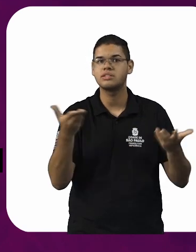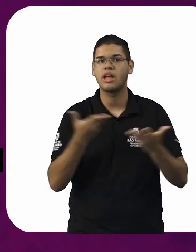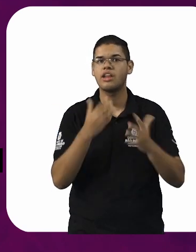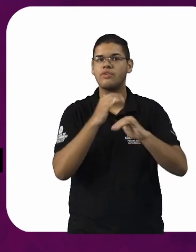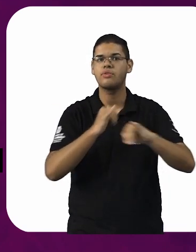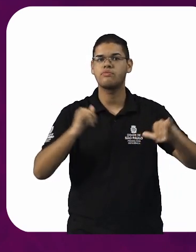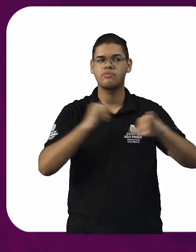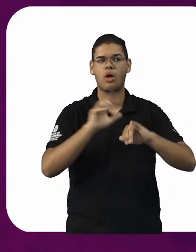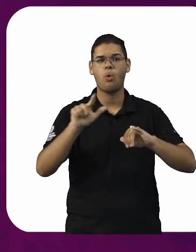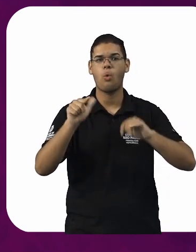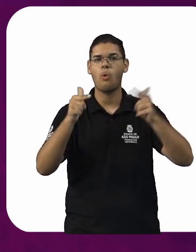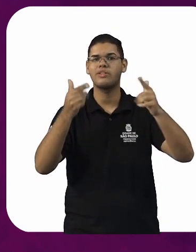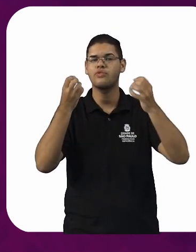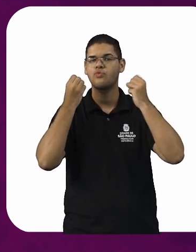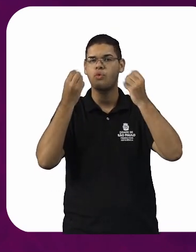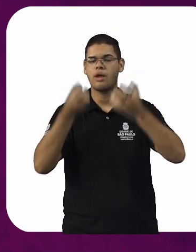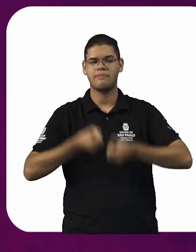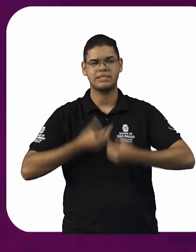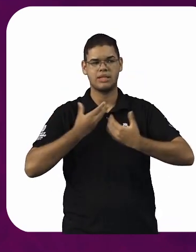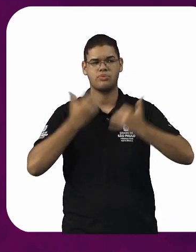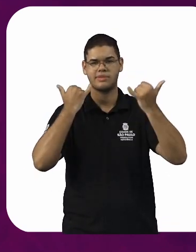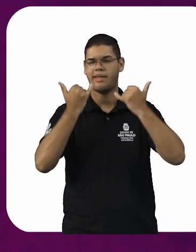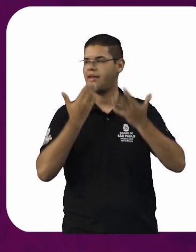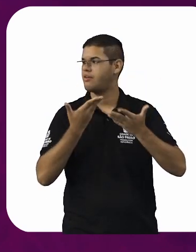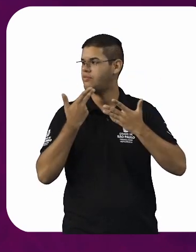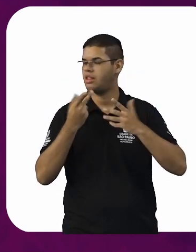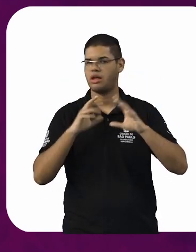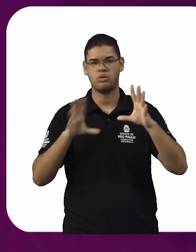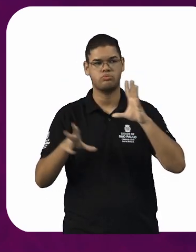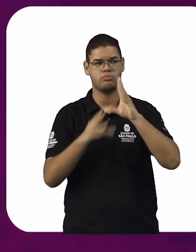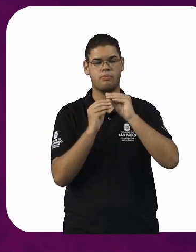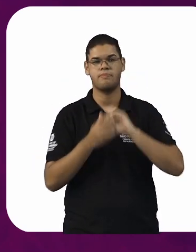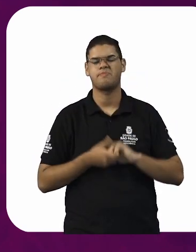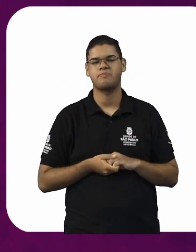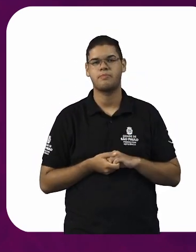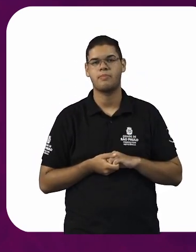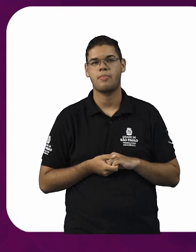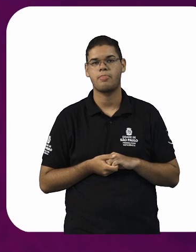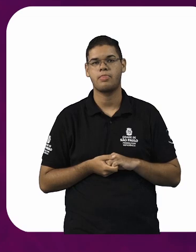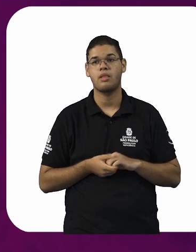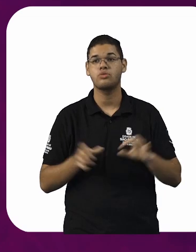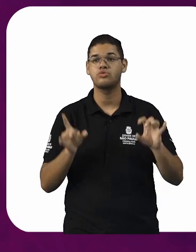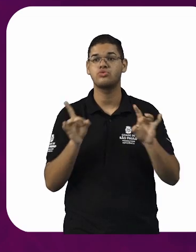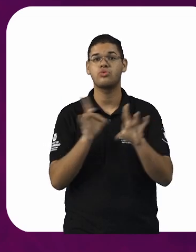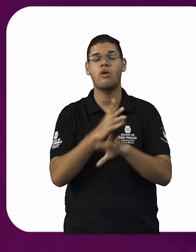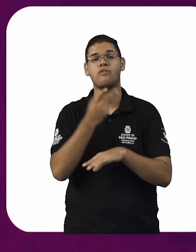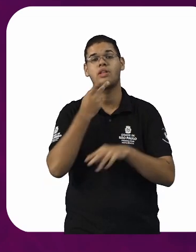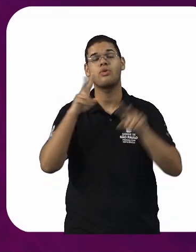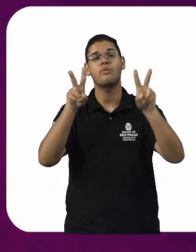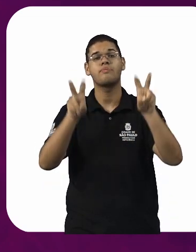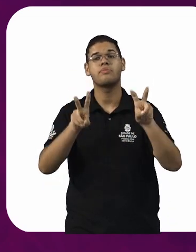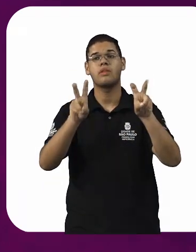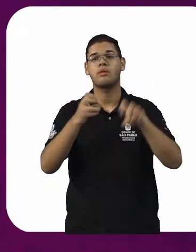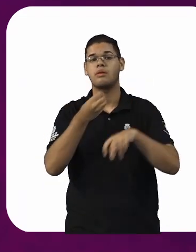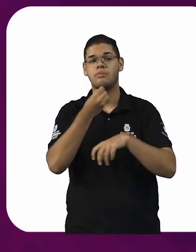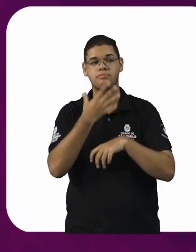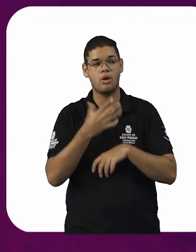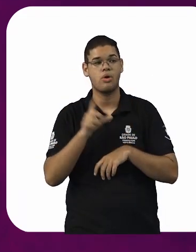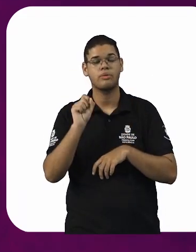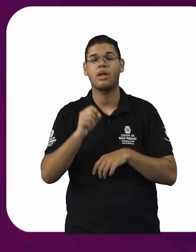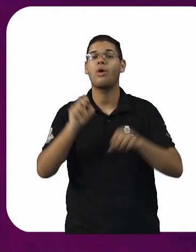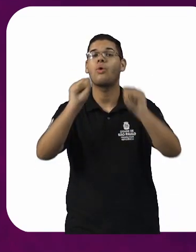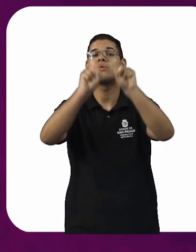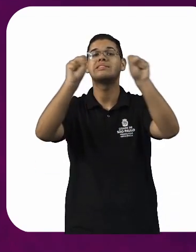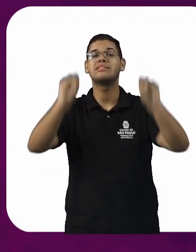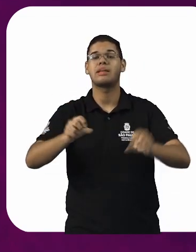passar agora? Não, é sobre, acho que continua Paulo Lotti. O sistema que está bom, interessante. Por exemplo, o sistema de justiça